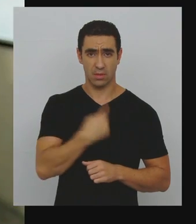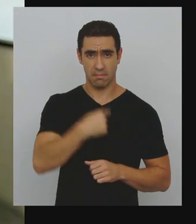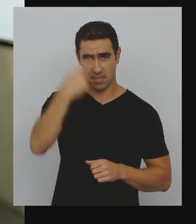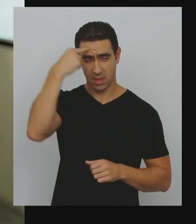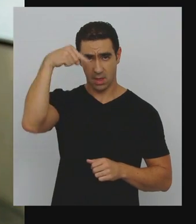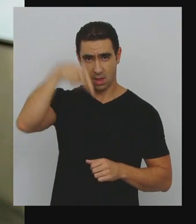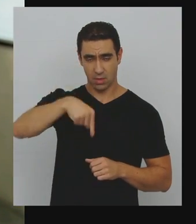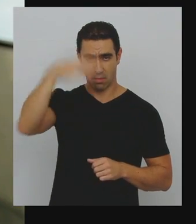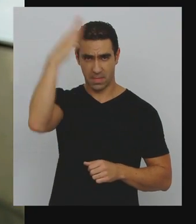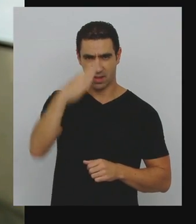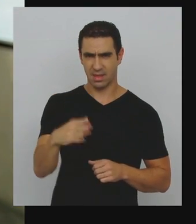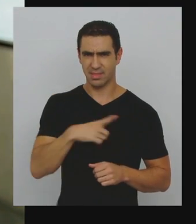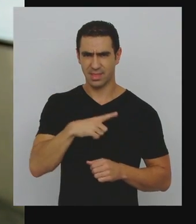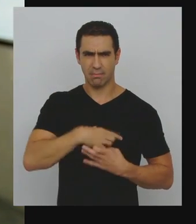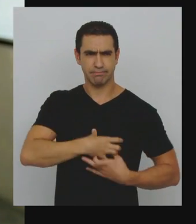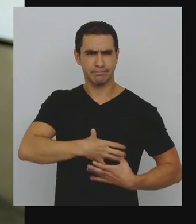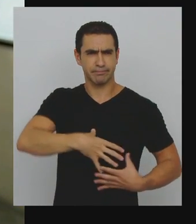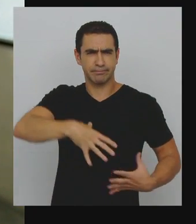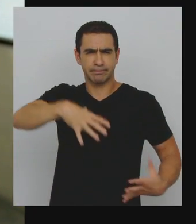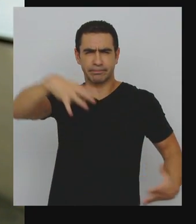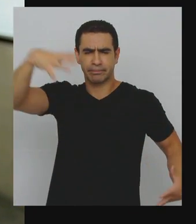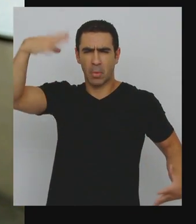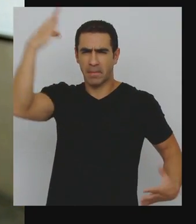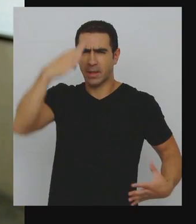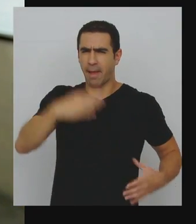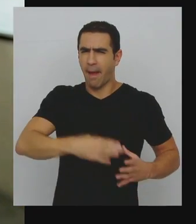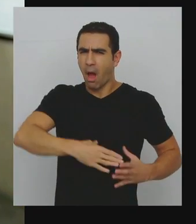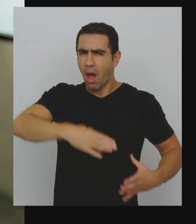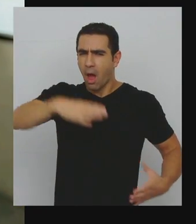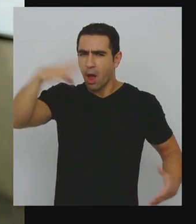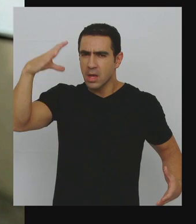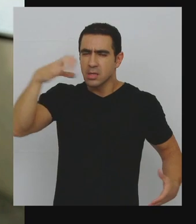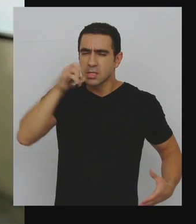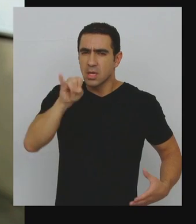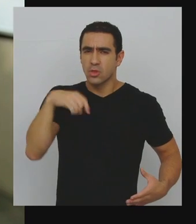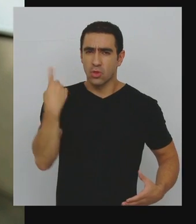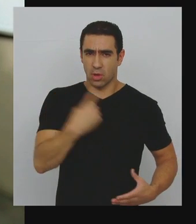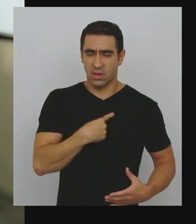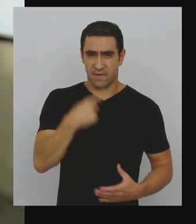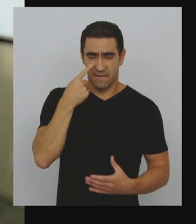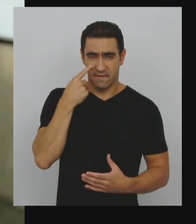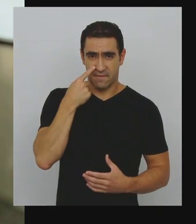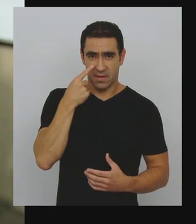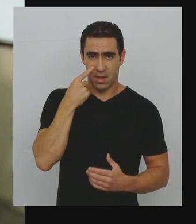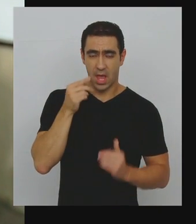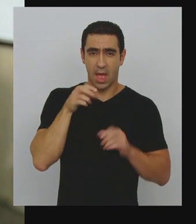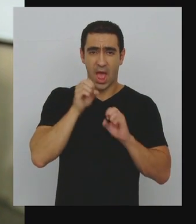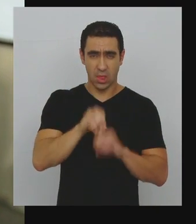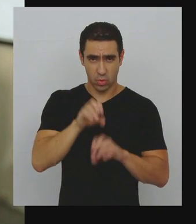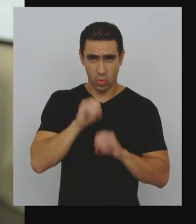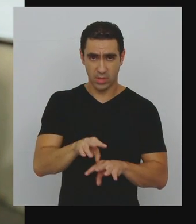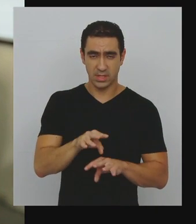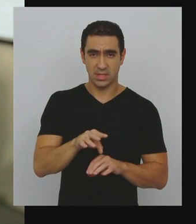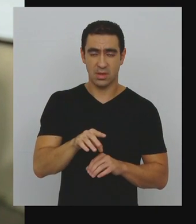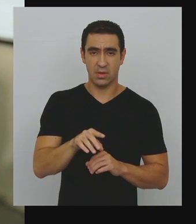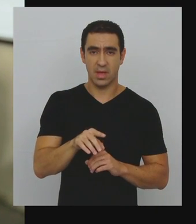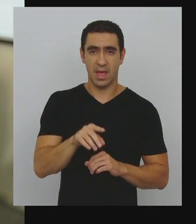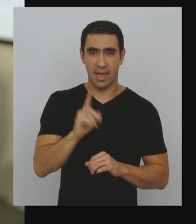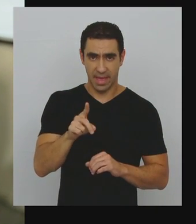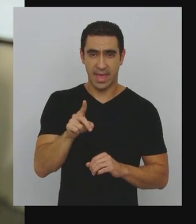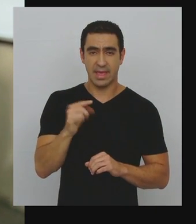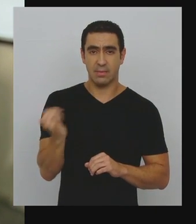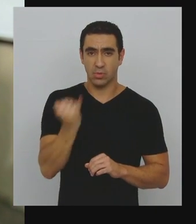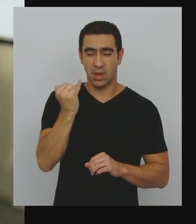Pensando nesse país, o Brasil tem dimensões continentais, e se a gente toma como eixo focal a educação como sendo